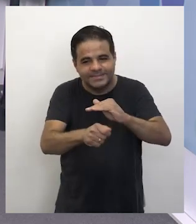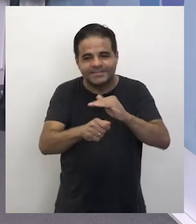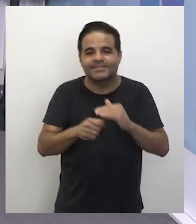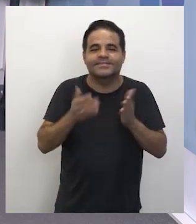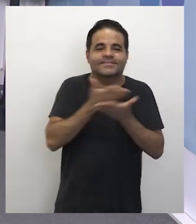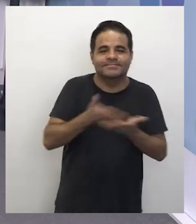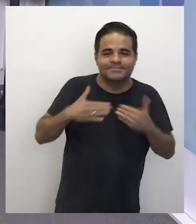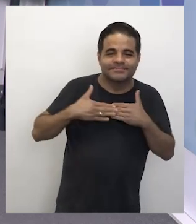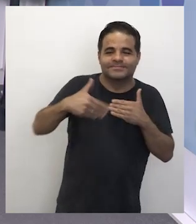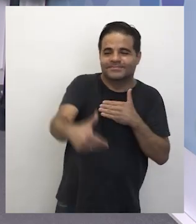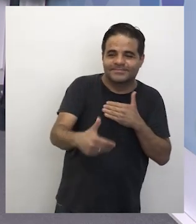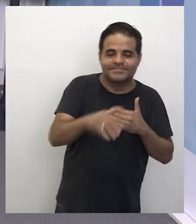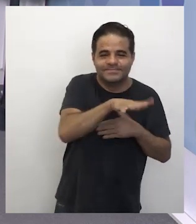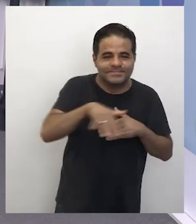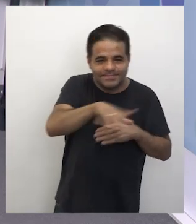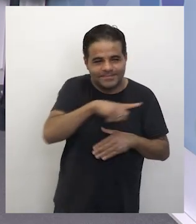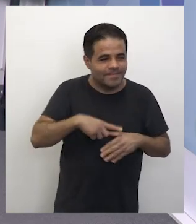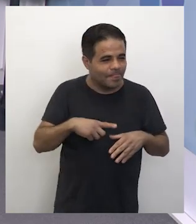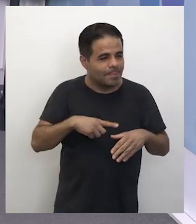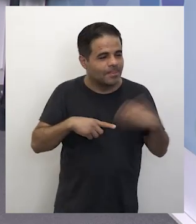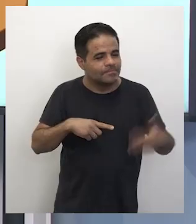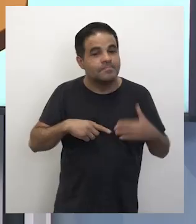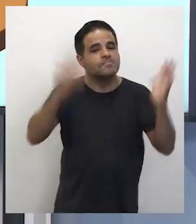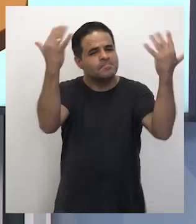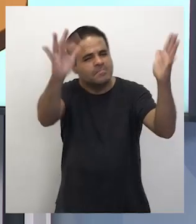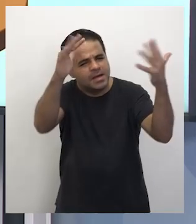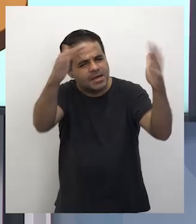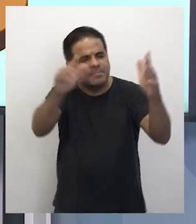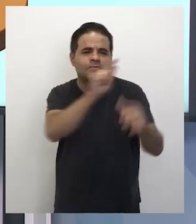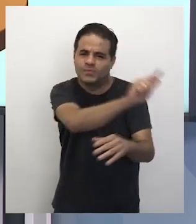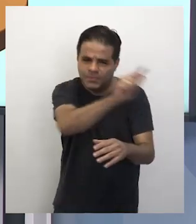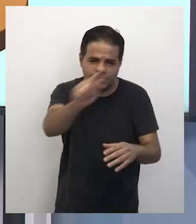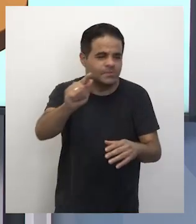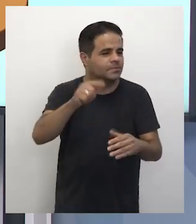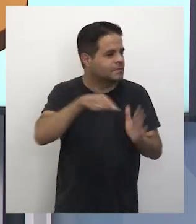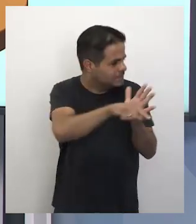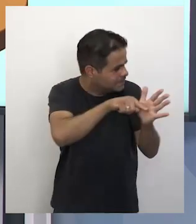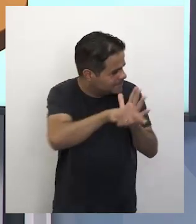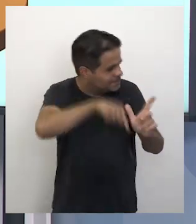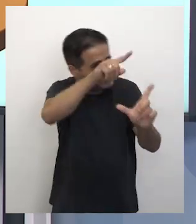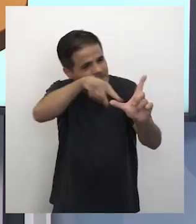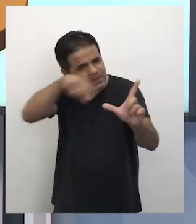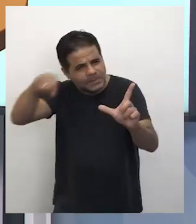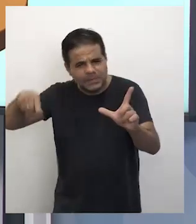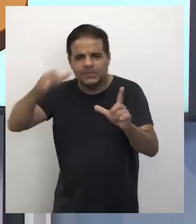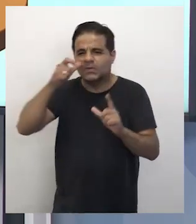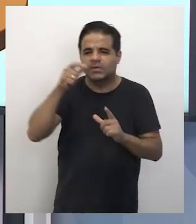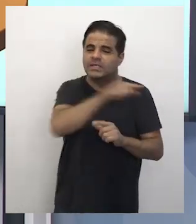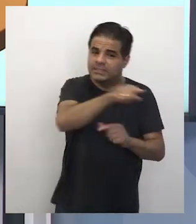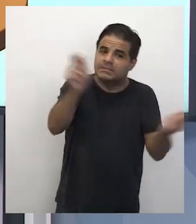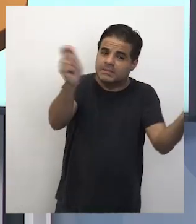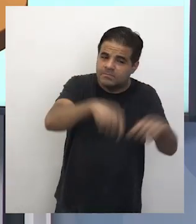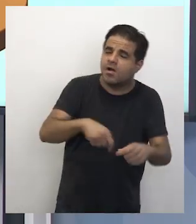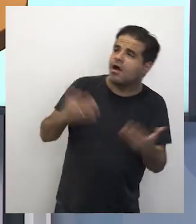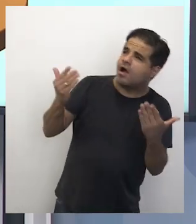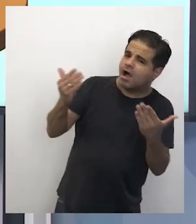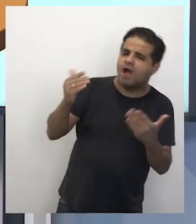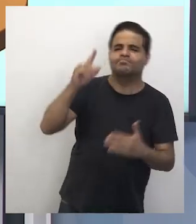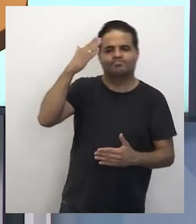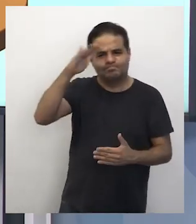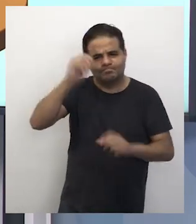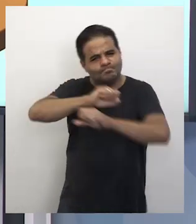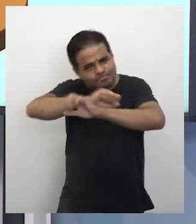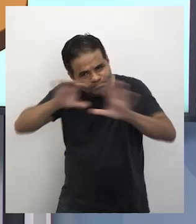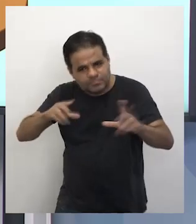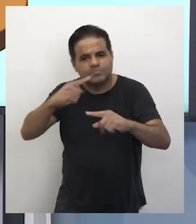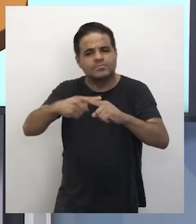outras solar, fontes, eólica. Né? É isso aí. Então, parabéns, estudantes, pela análise do gráfico. Olhando só para o gráfico, você pode tirar essas conclusões, né? E por que